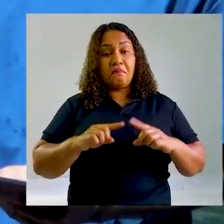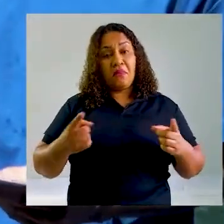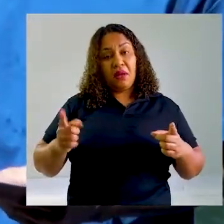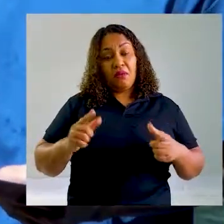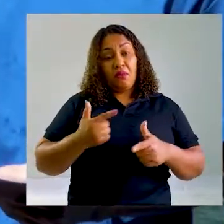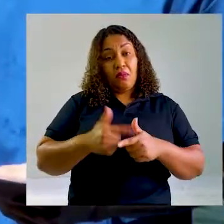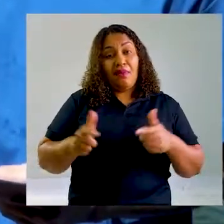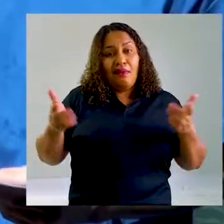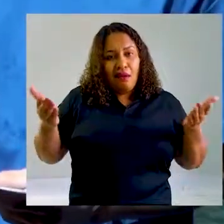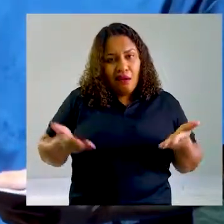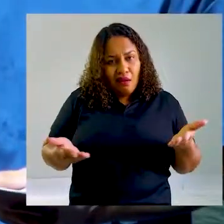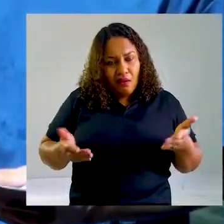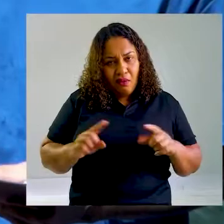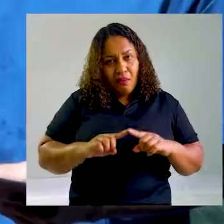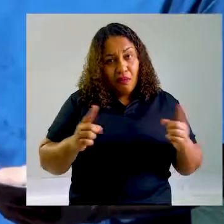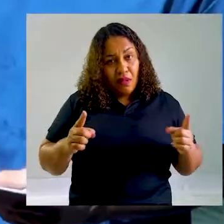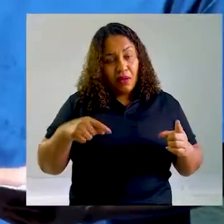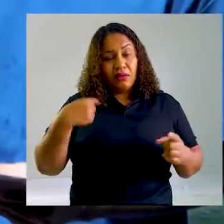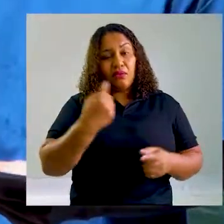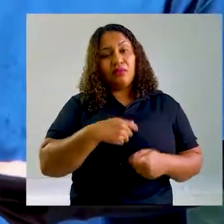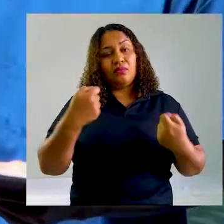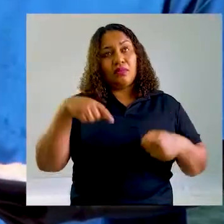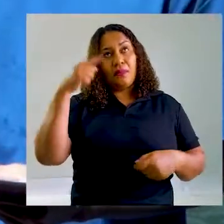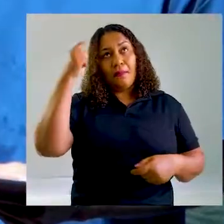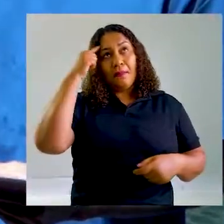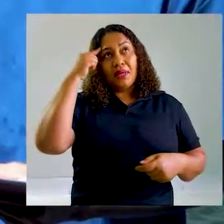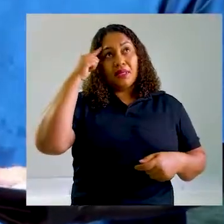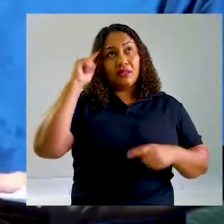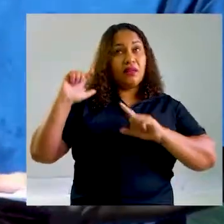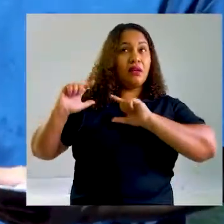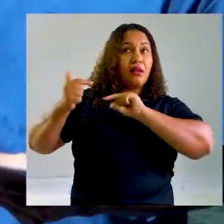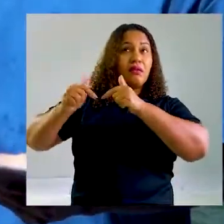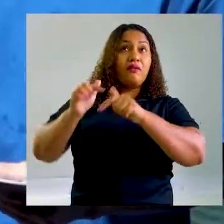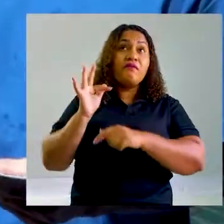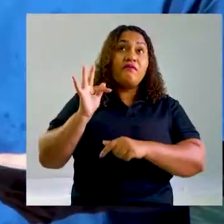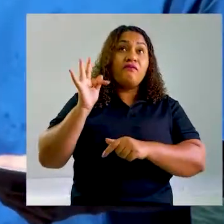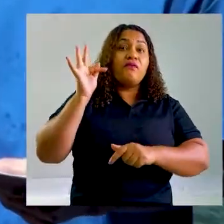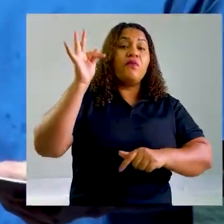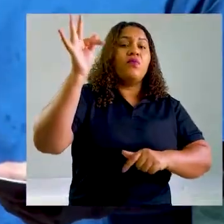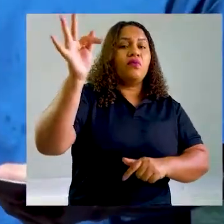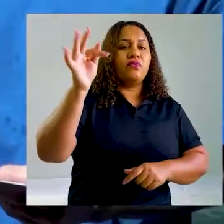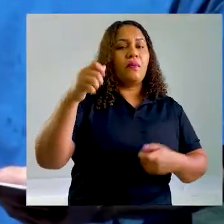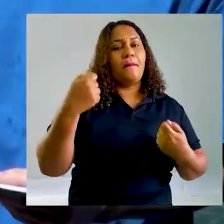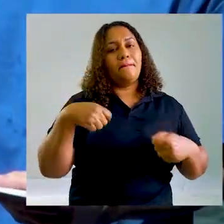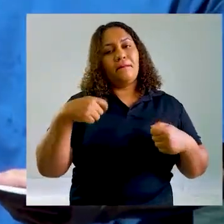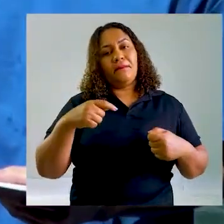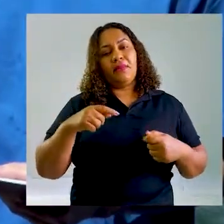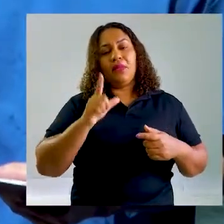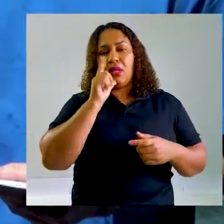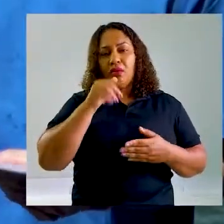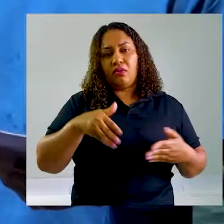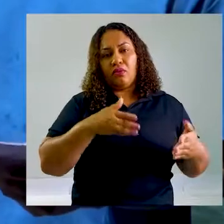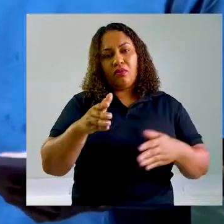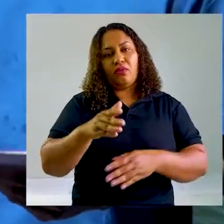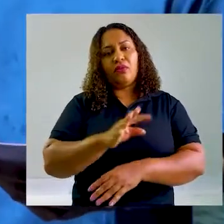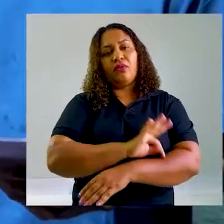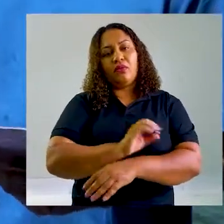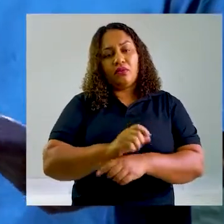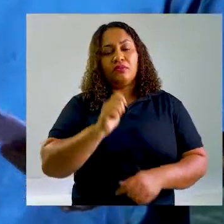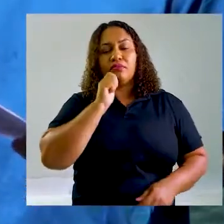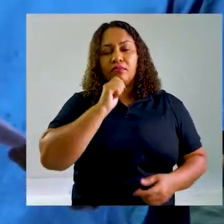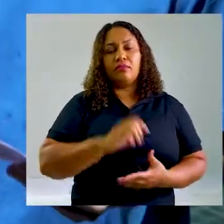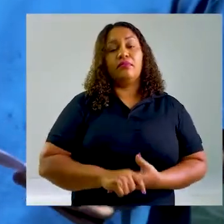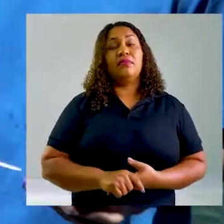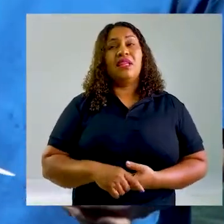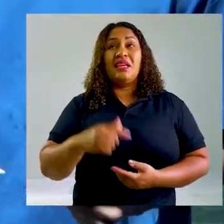um problema agora. Mas nós temos que pensar nas gerações futuras, né? Que vão precisar do nosso rio ainda. É verdade. Professor, uma coisa que me